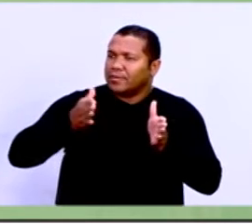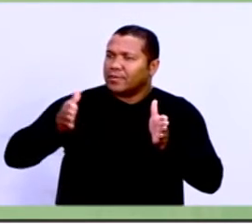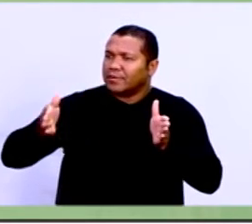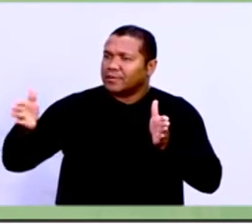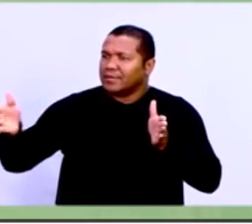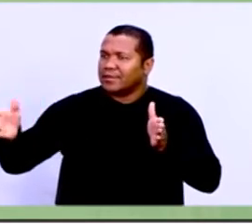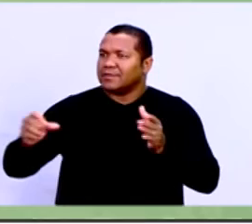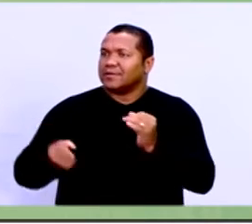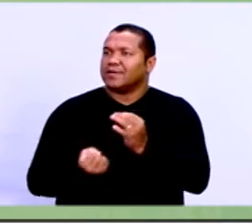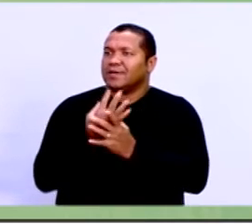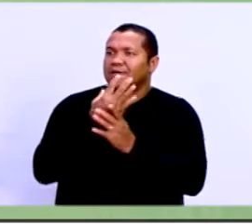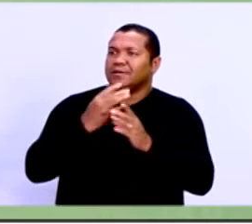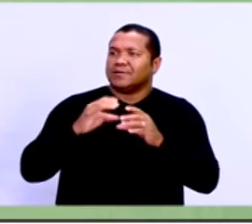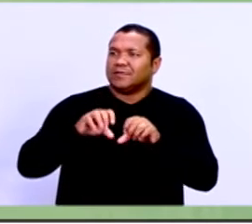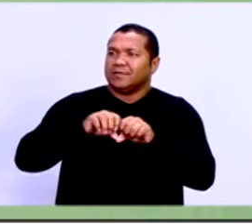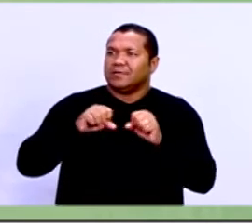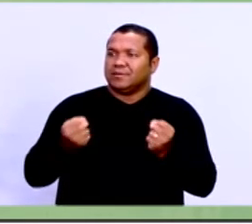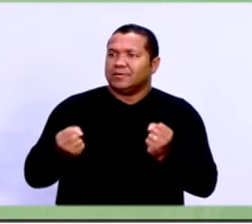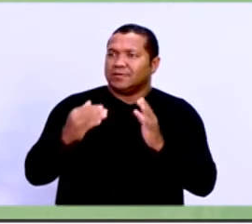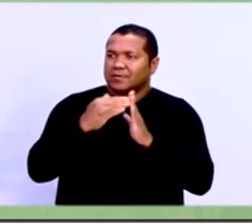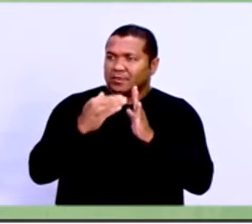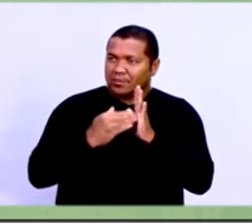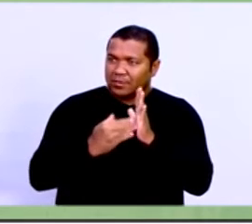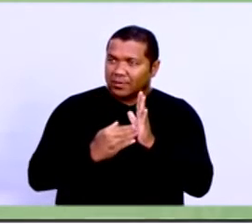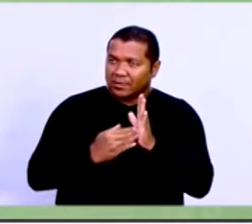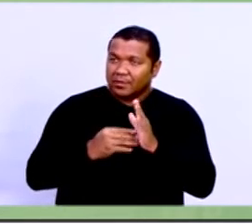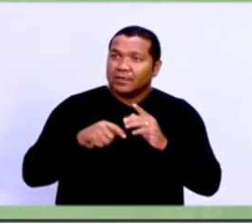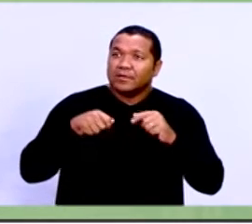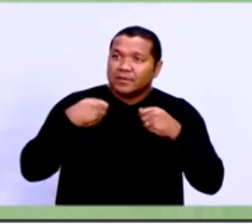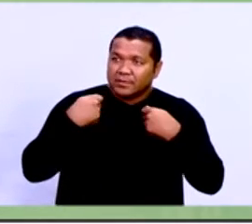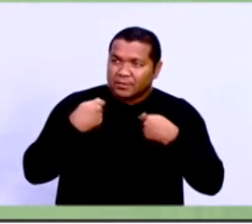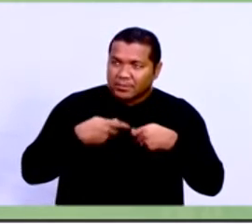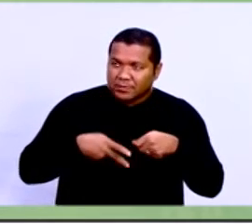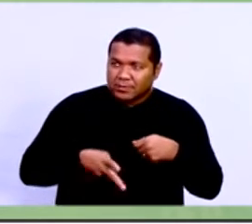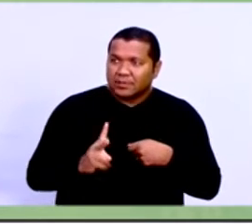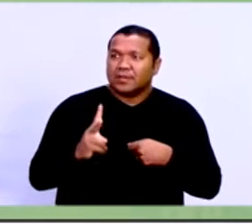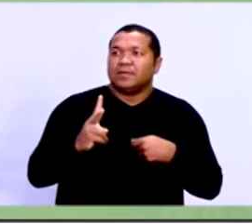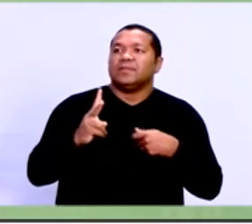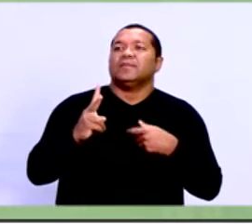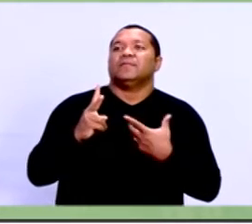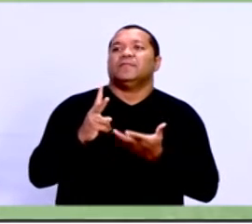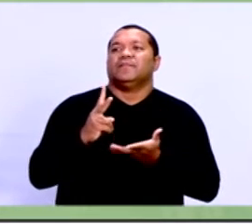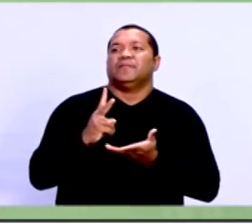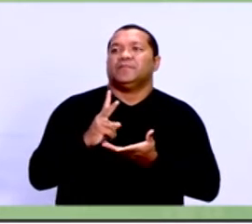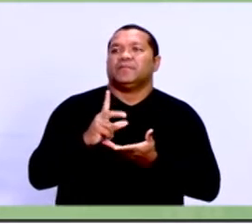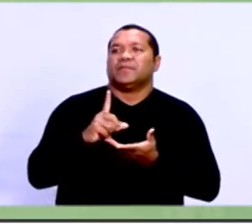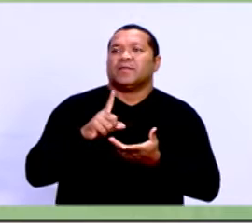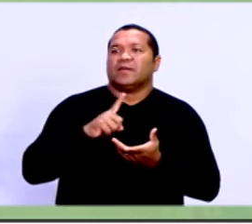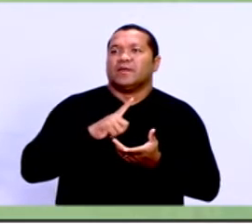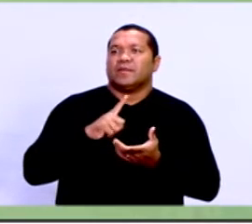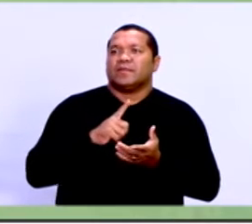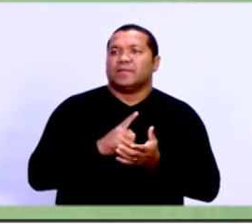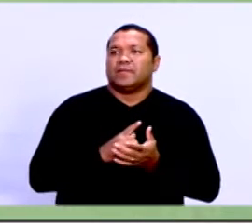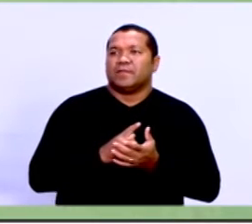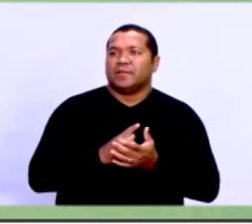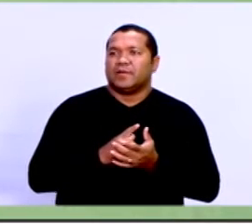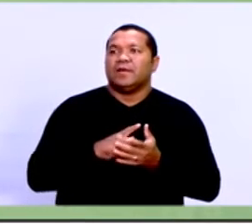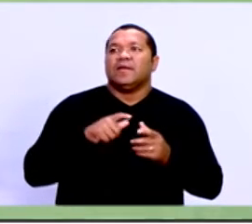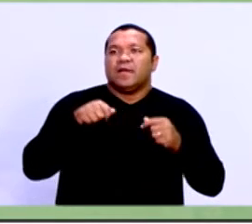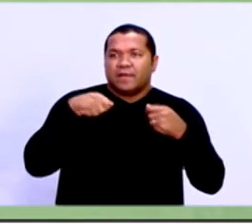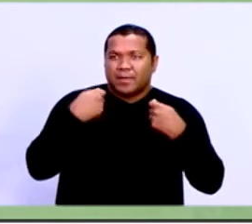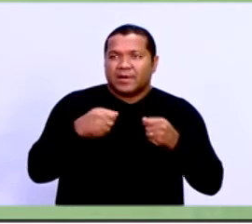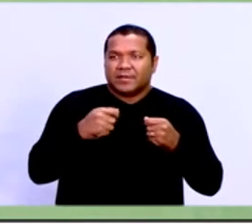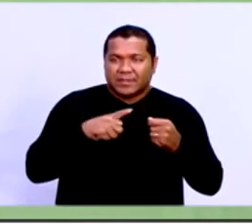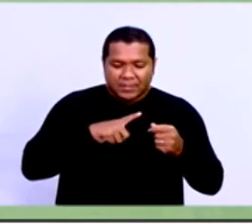de software sempre estará em constante continuação manutenção